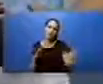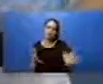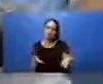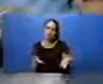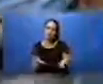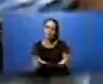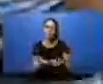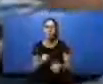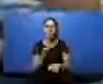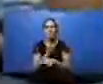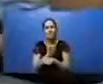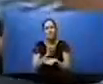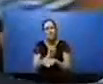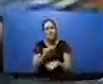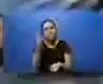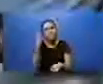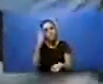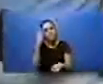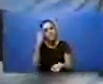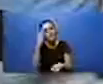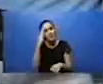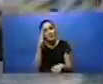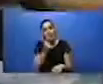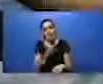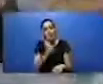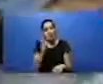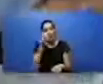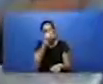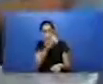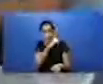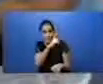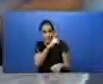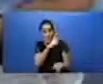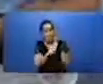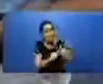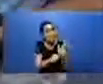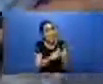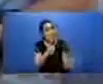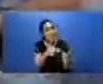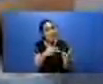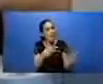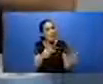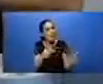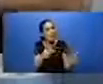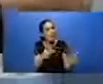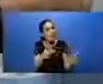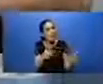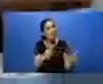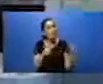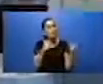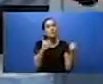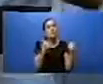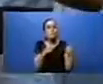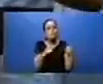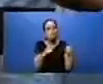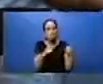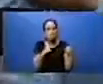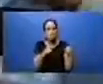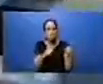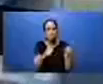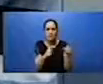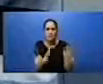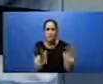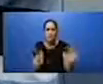tenham entendido. Não é difícil. Primeiramente, a gente está tratando todo